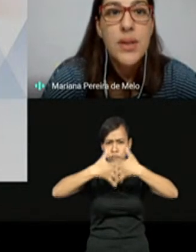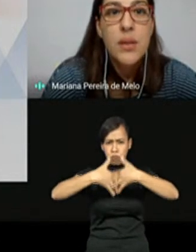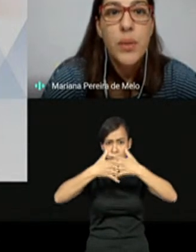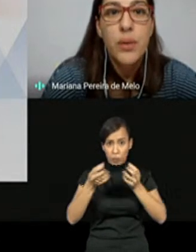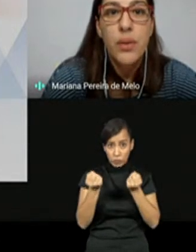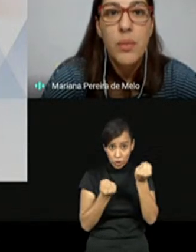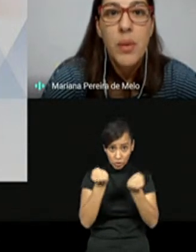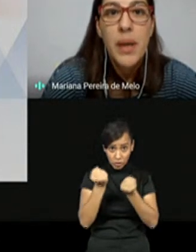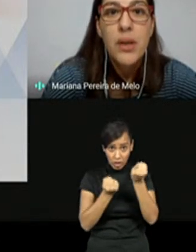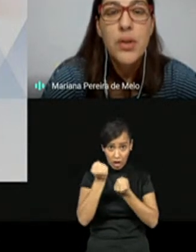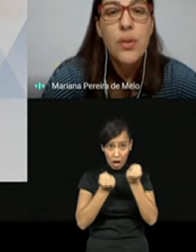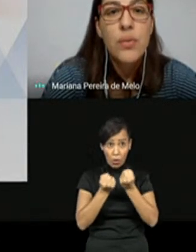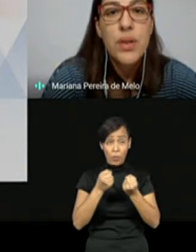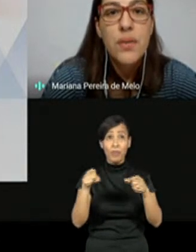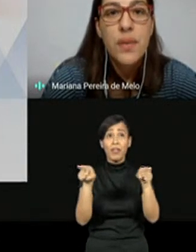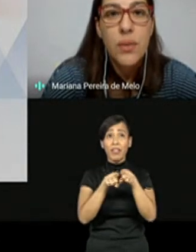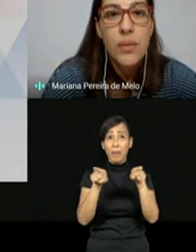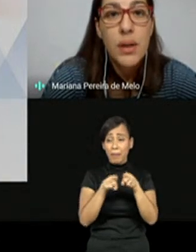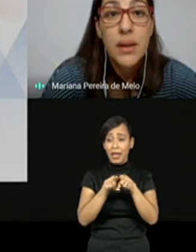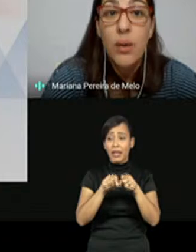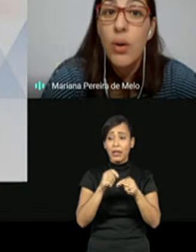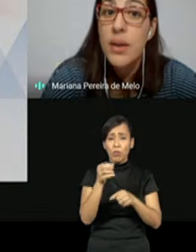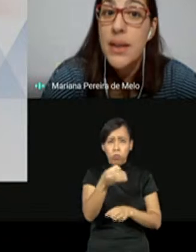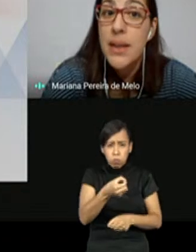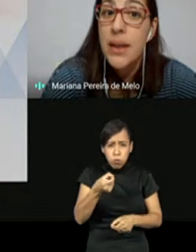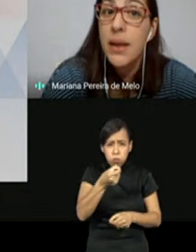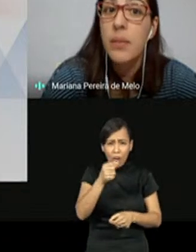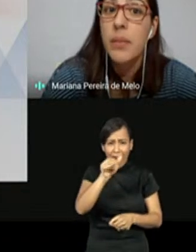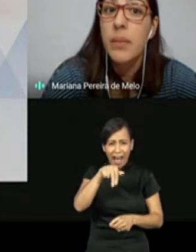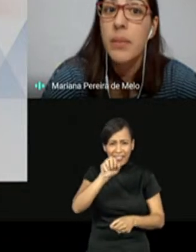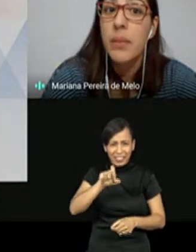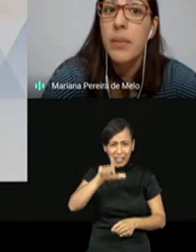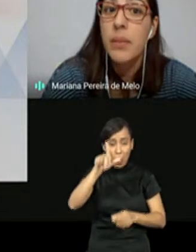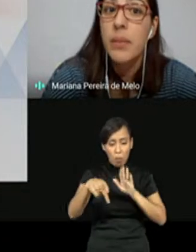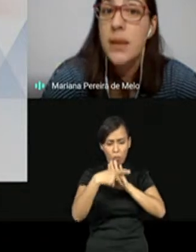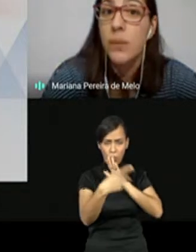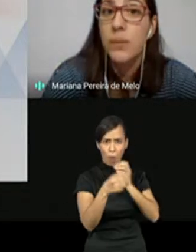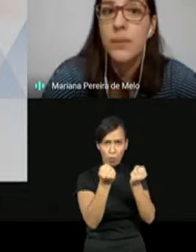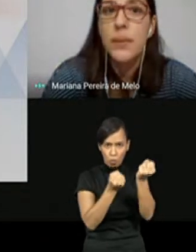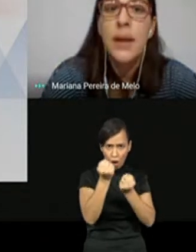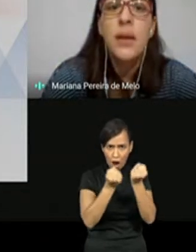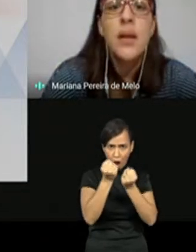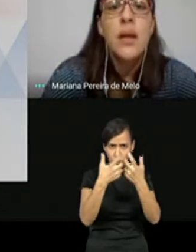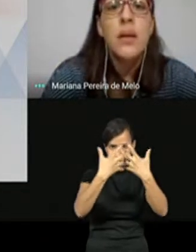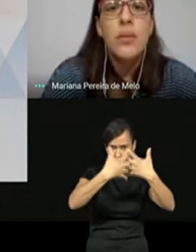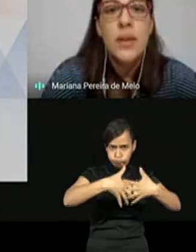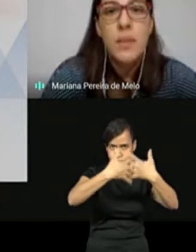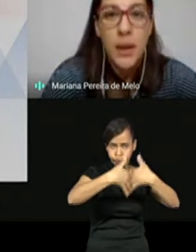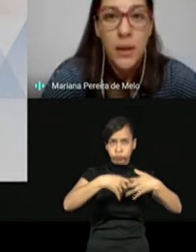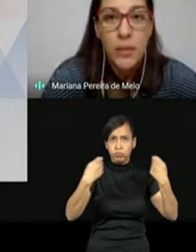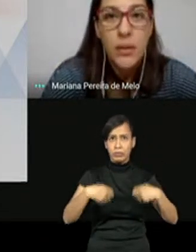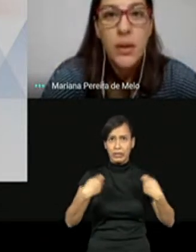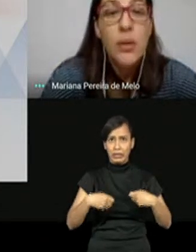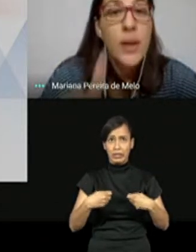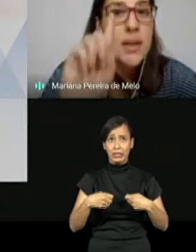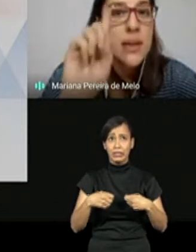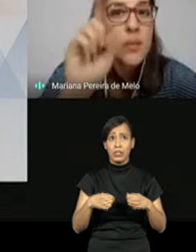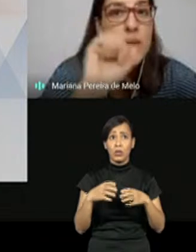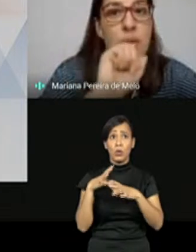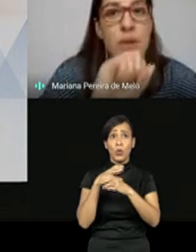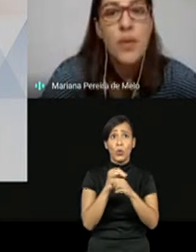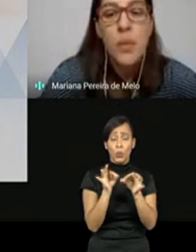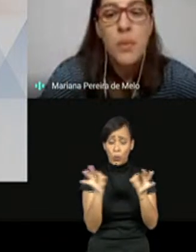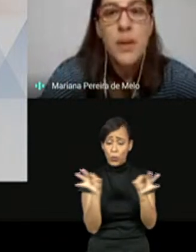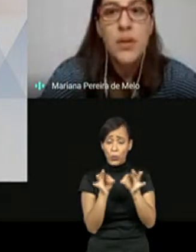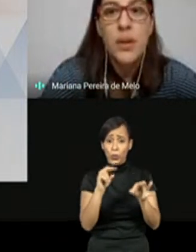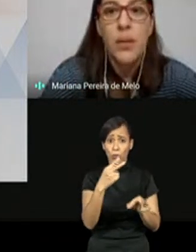é distribuído normalmente com desvio, então, ó, sigma, desvio da população, né? 2,5. Conhecemos